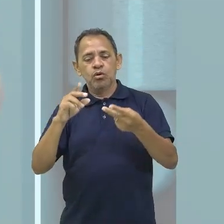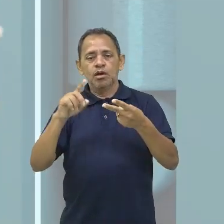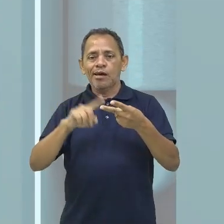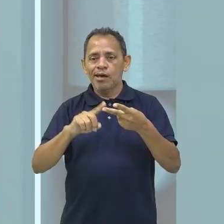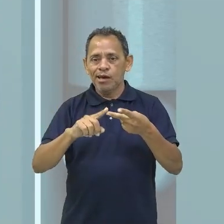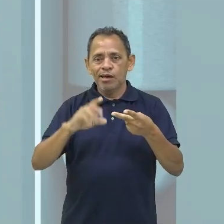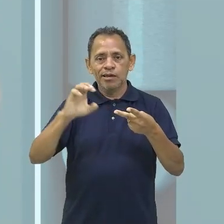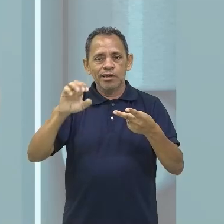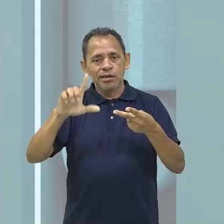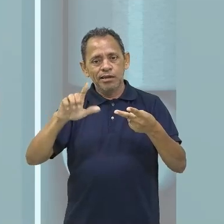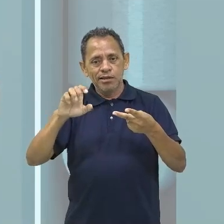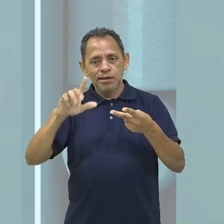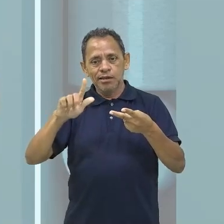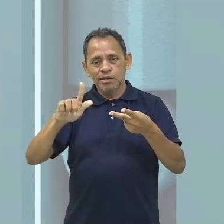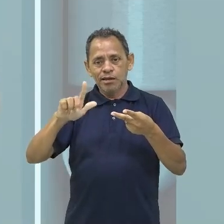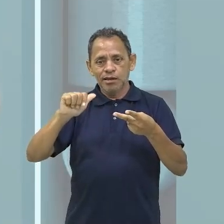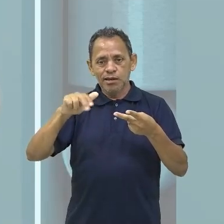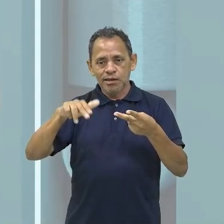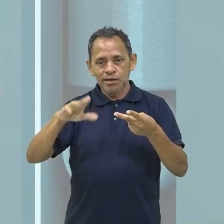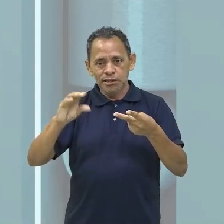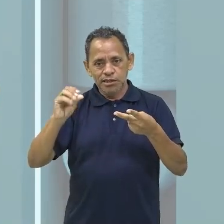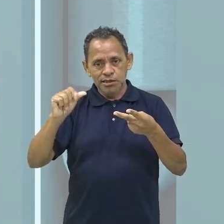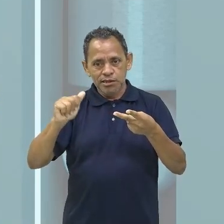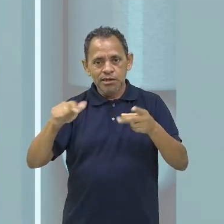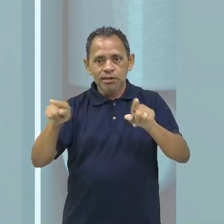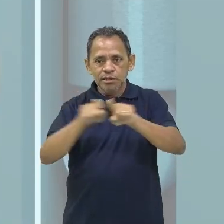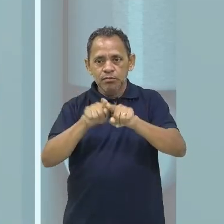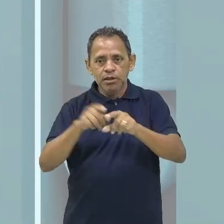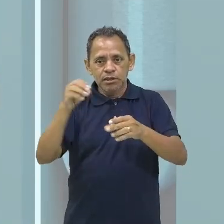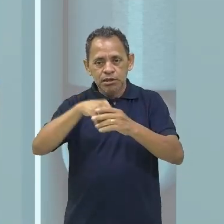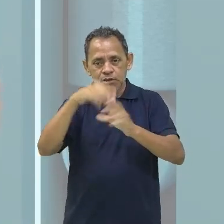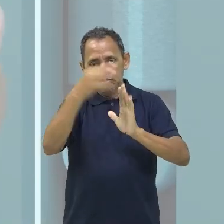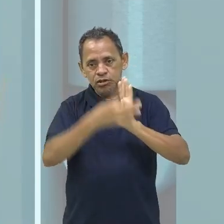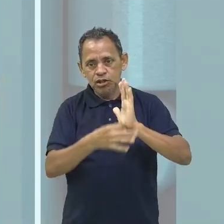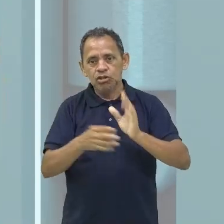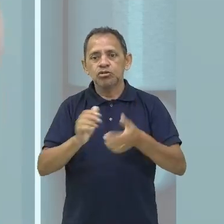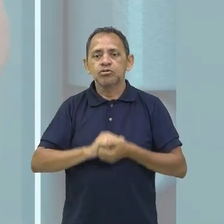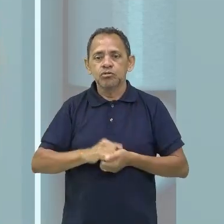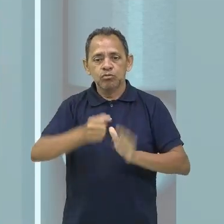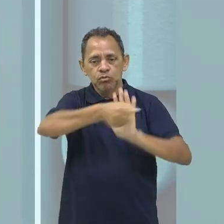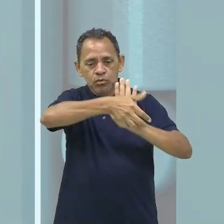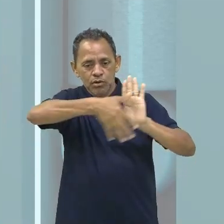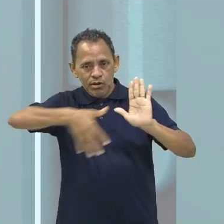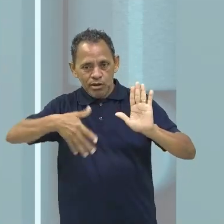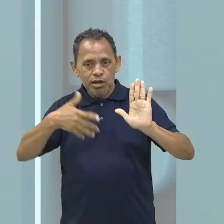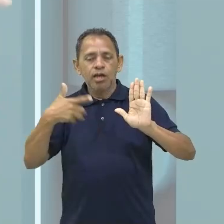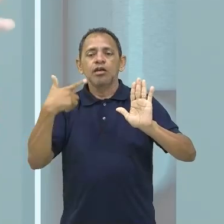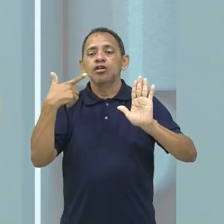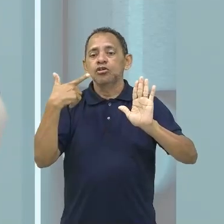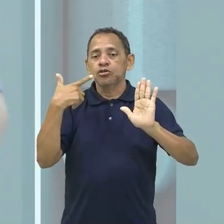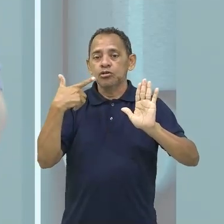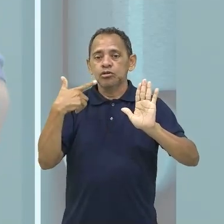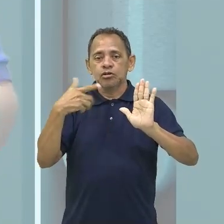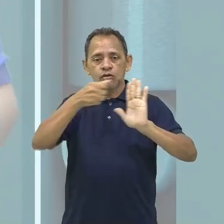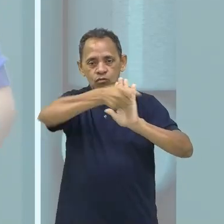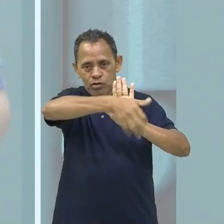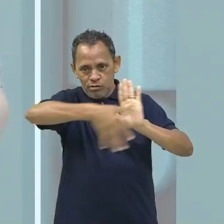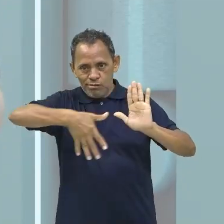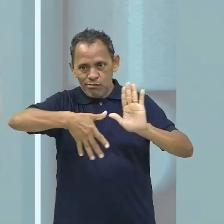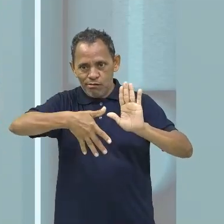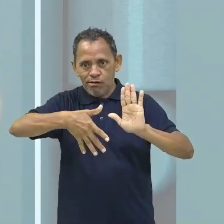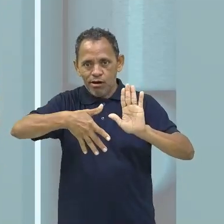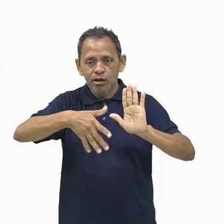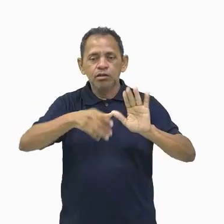primeiro tipo de figura de construção. É uma figura de linguagem dita de construção ou de